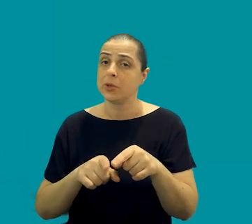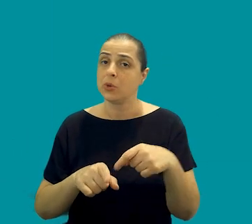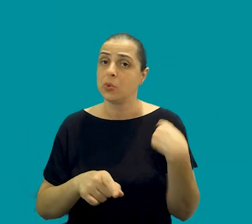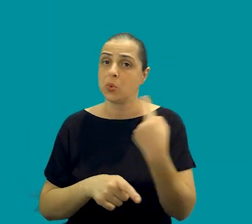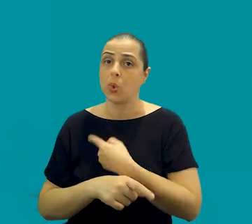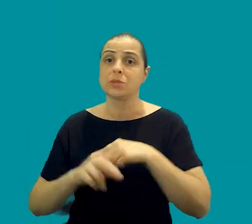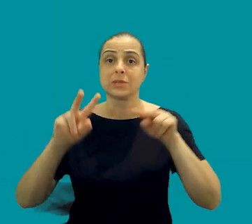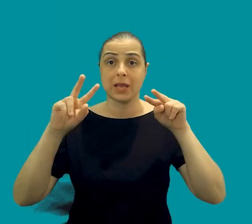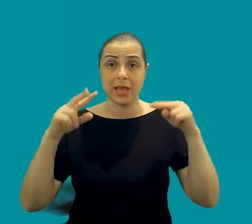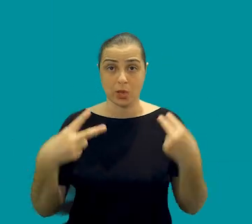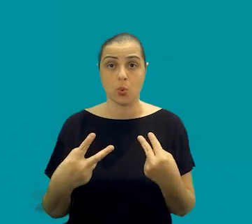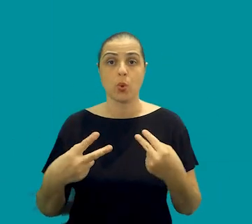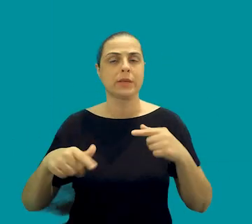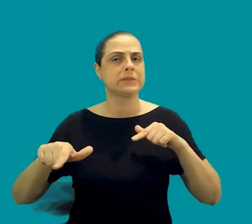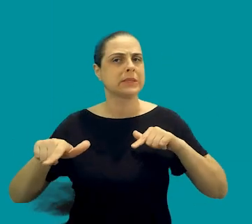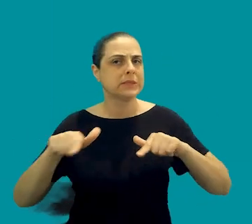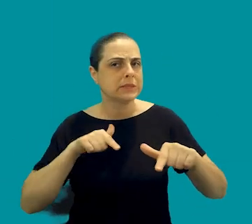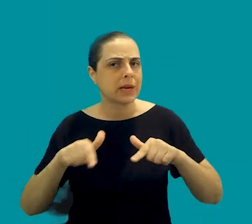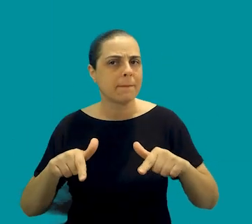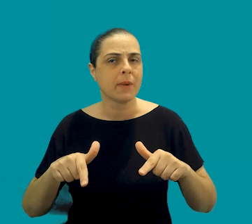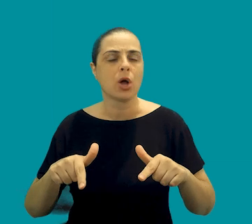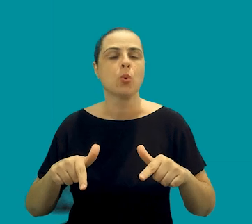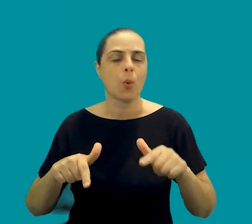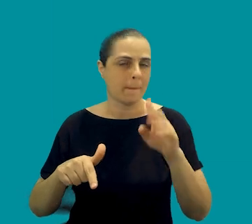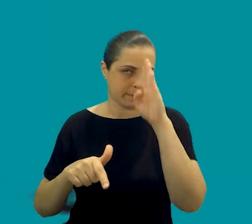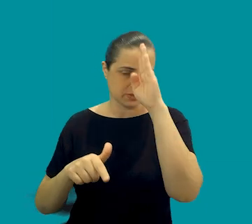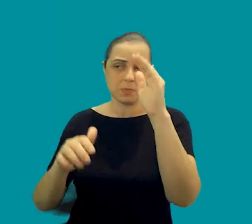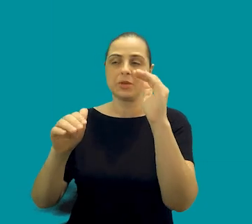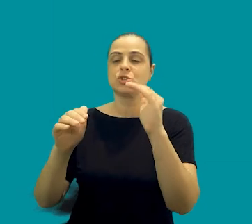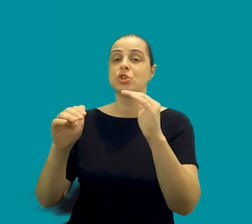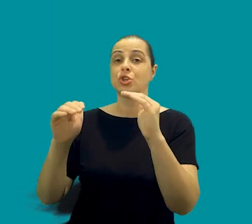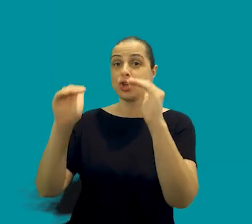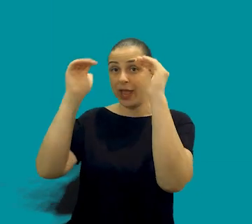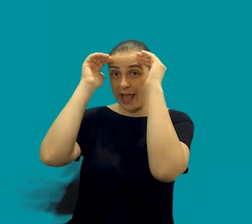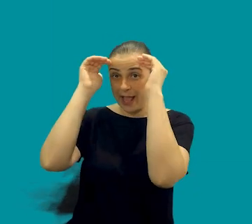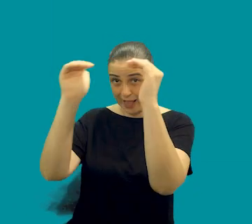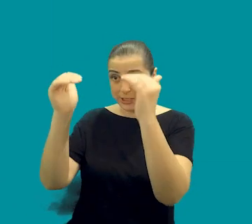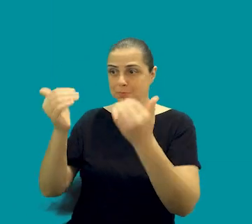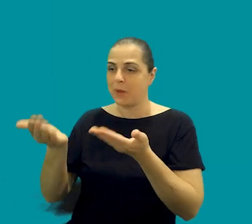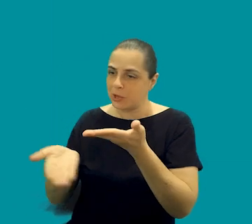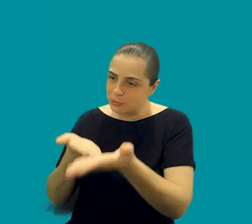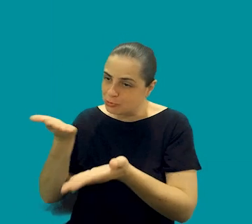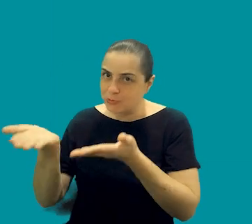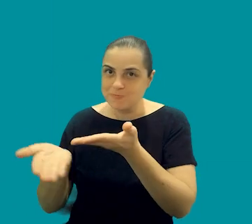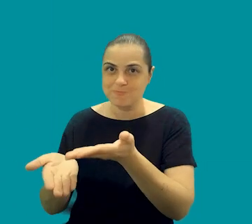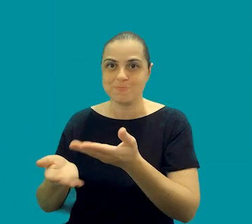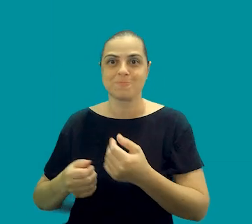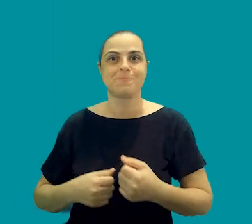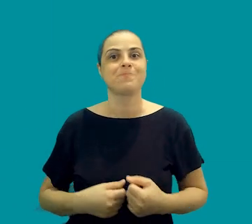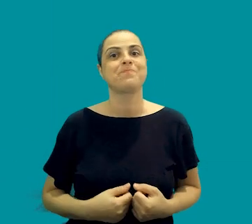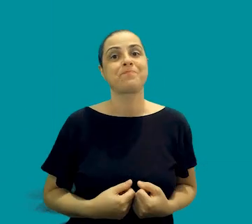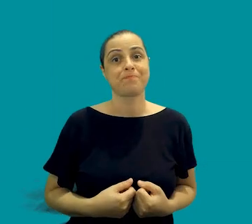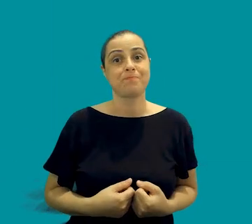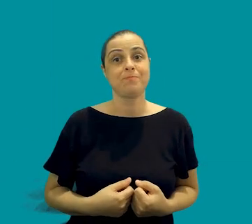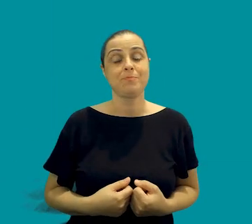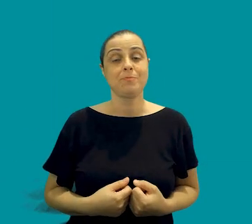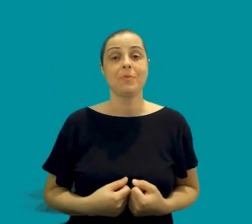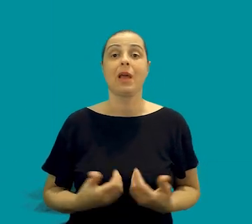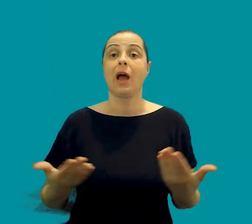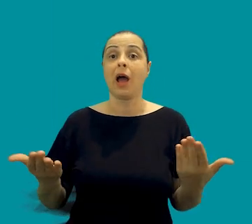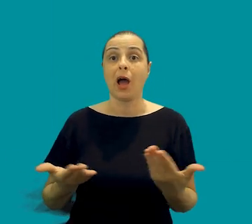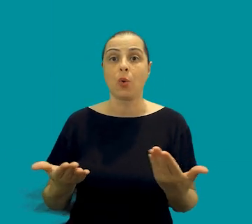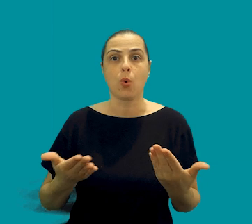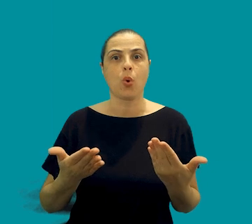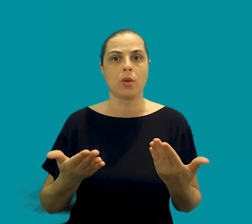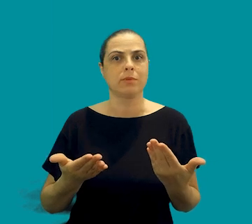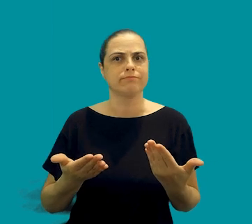muito importante a gente reconhecer aqui o trabalho, desse respeito que existe com os jovens. E é esse gancho assim que eu queria pegar primeiro para